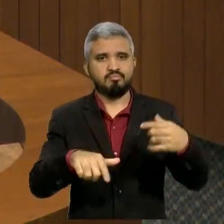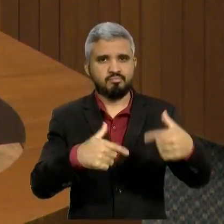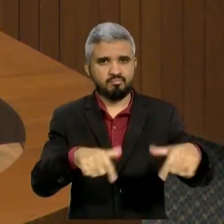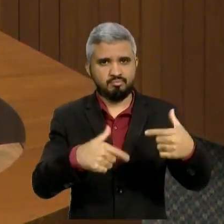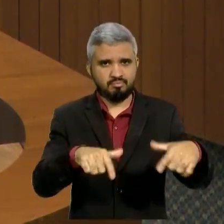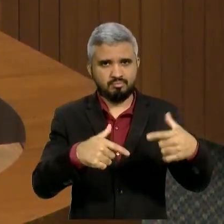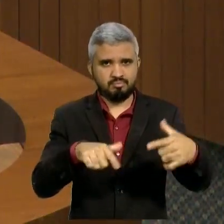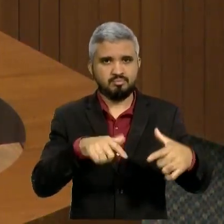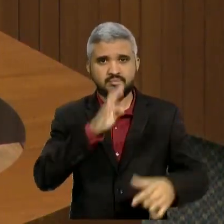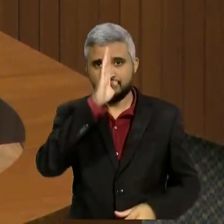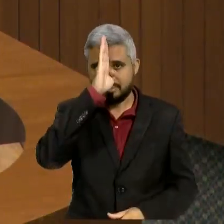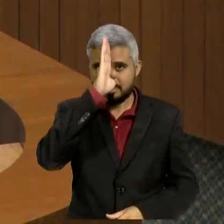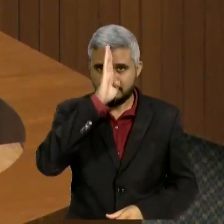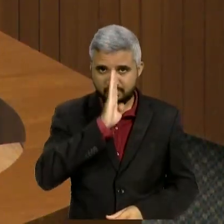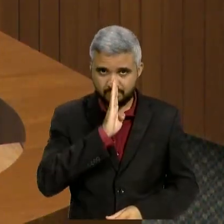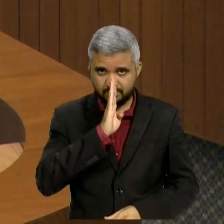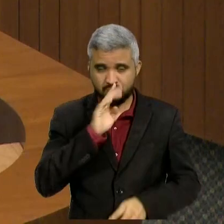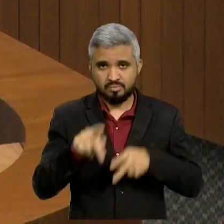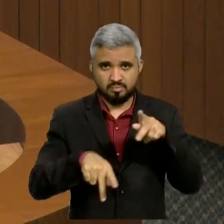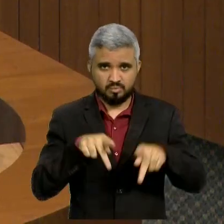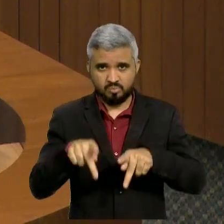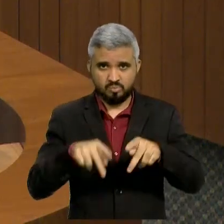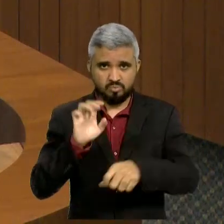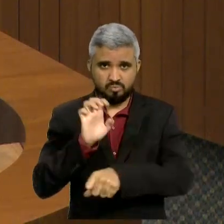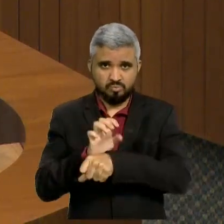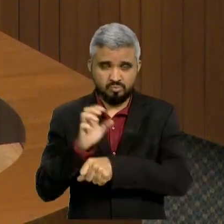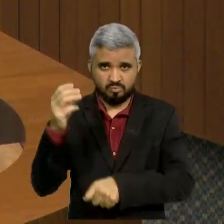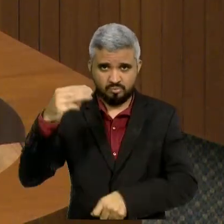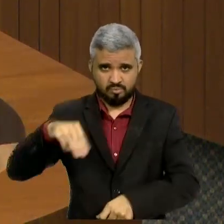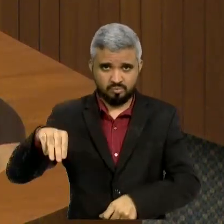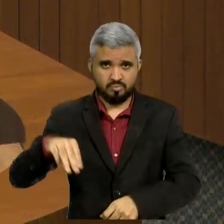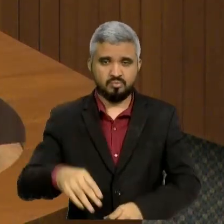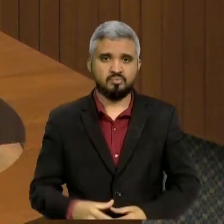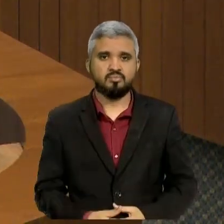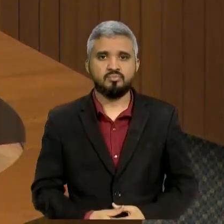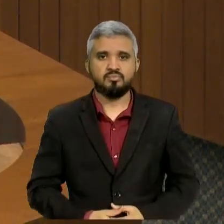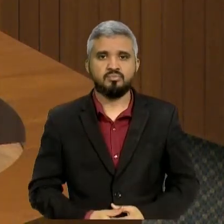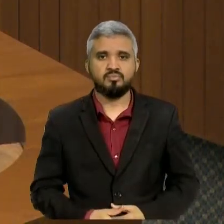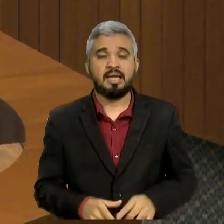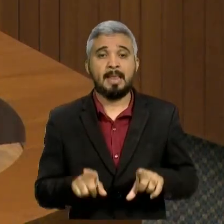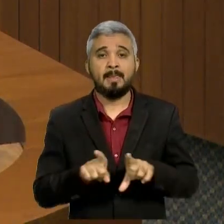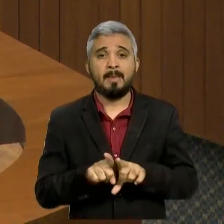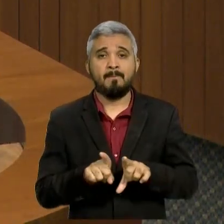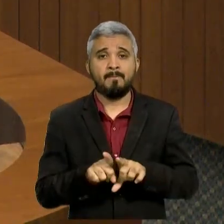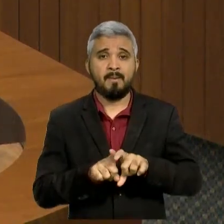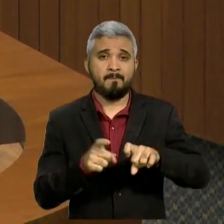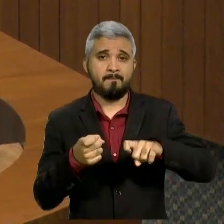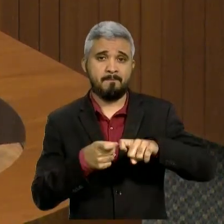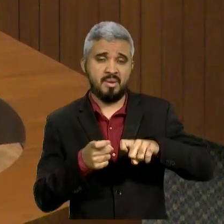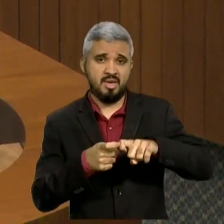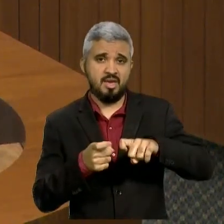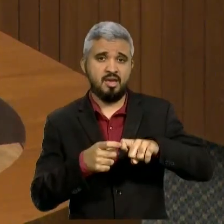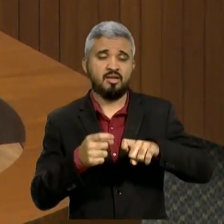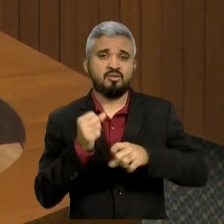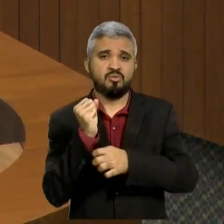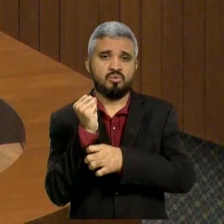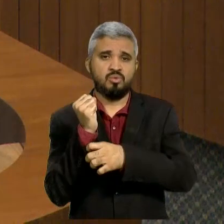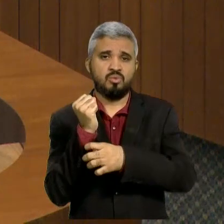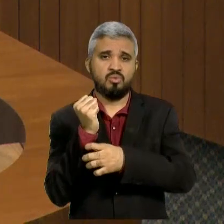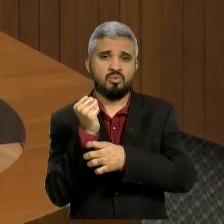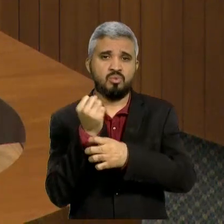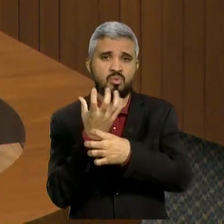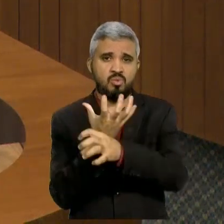gratuito à população de Imperatriz aos ortopedistas Dr Robson Pereira meu amigo irmão